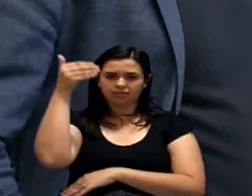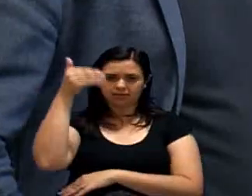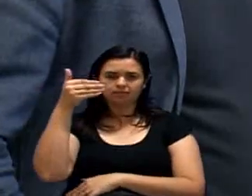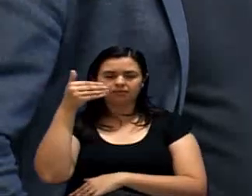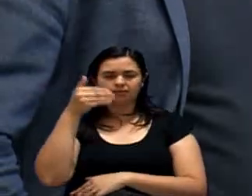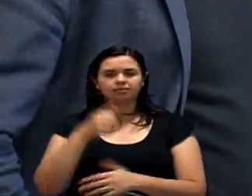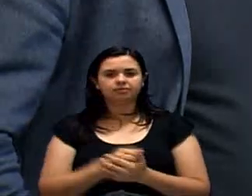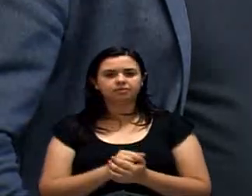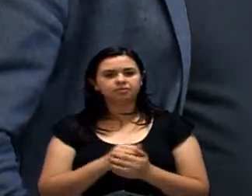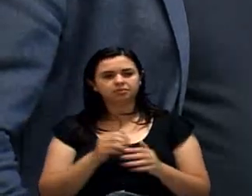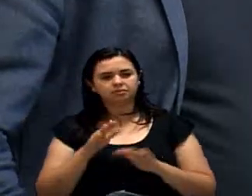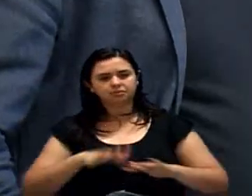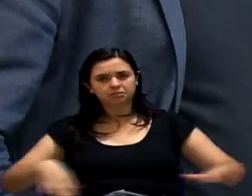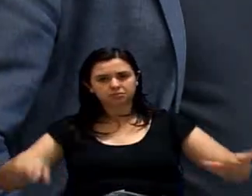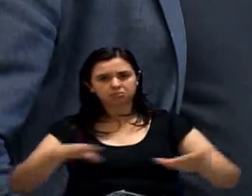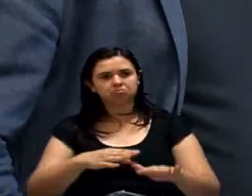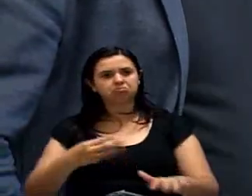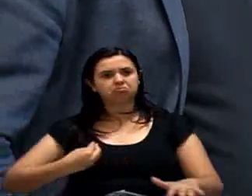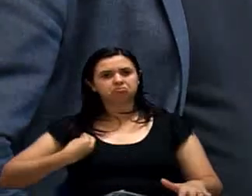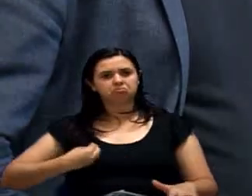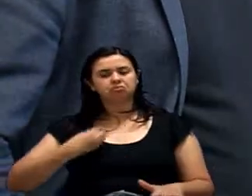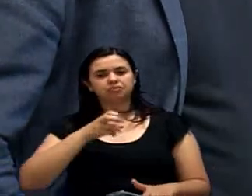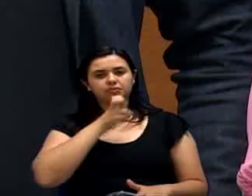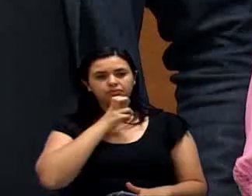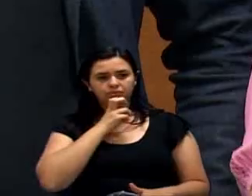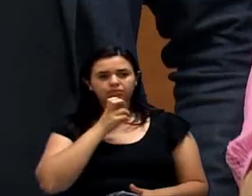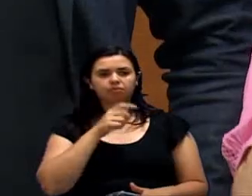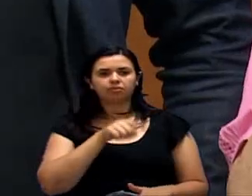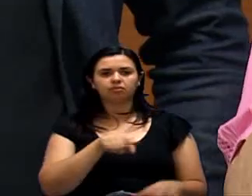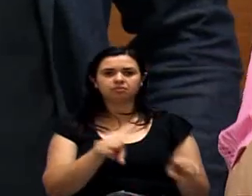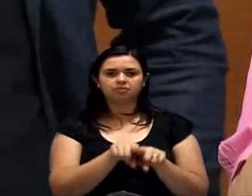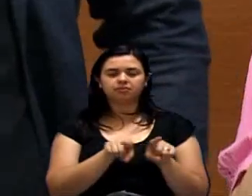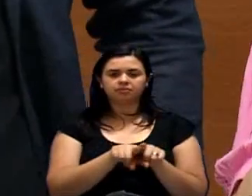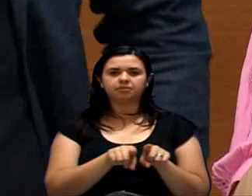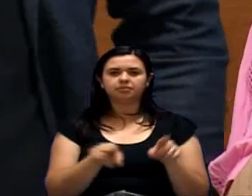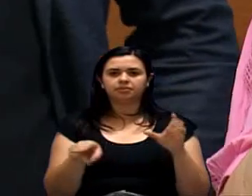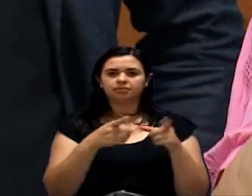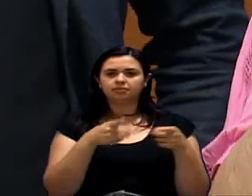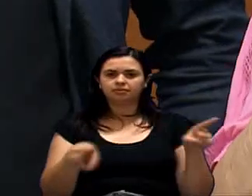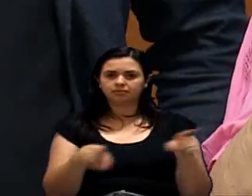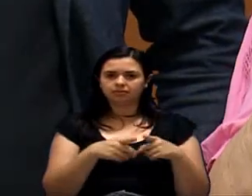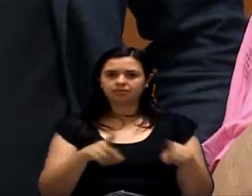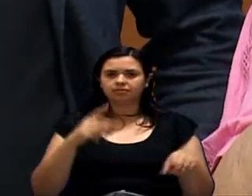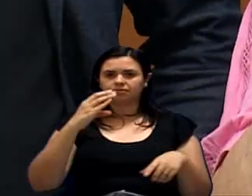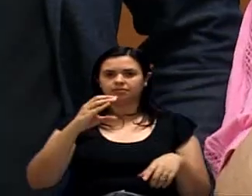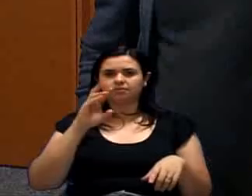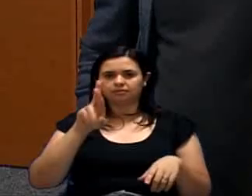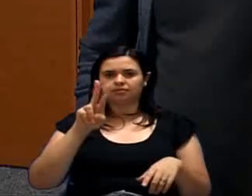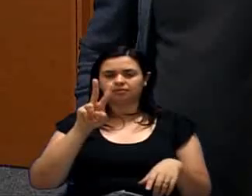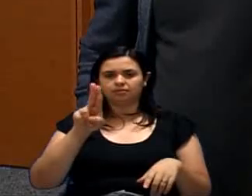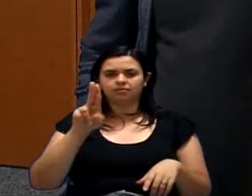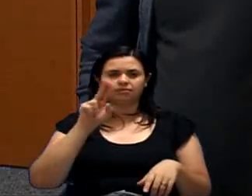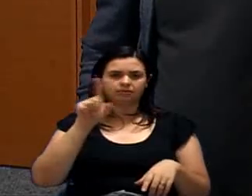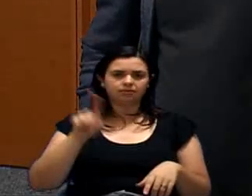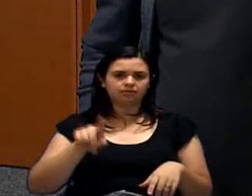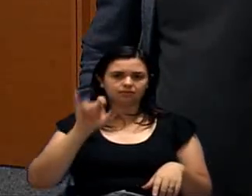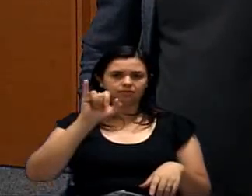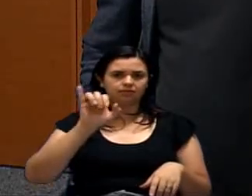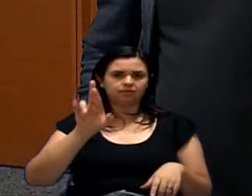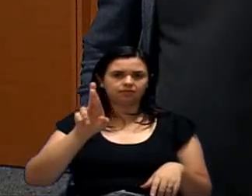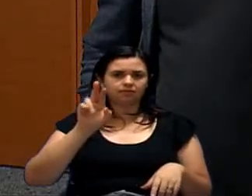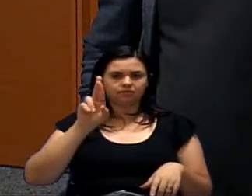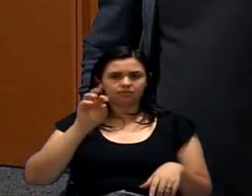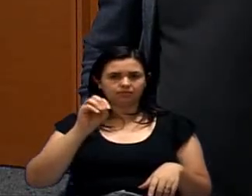presente. Sorocaba estava presente, a Cruzeiro FM estava presente, o meu programa Raízes do Nordeste, e eu muito orgulhosa de estar